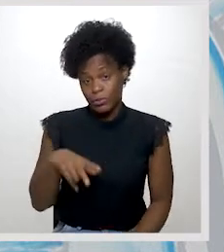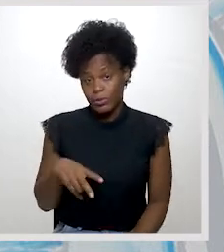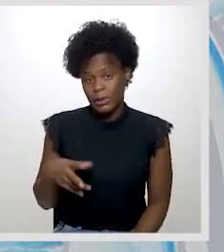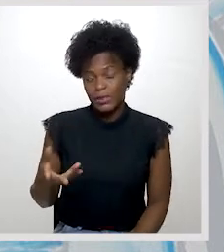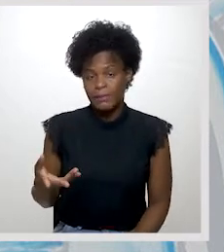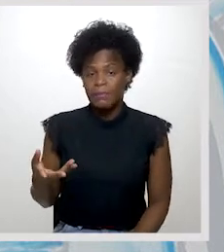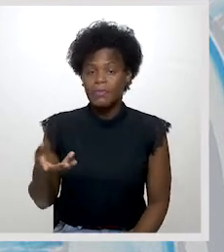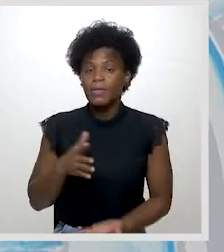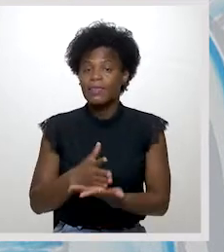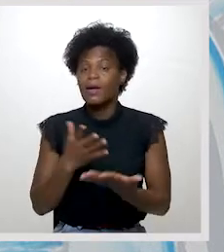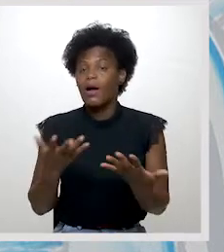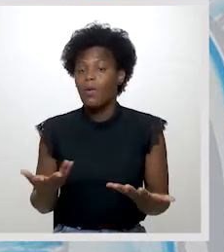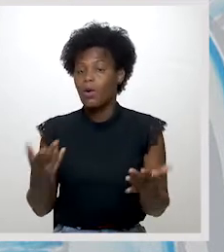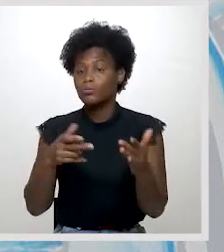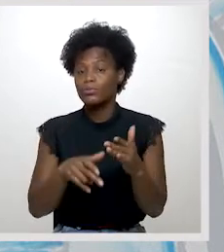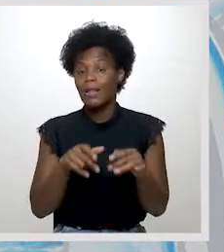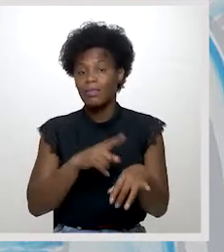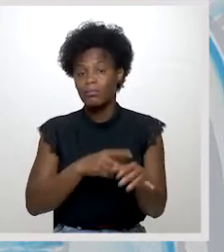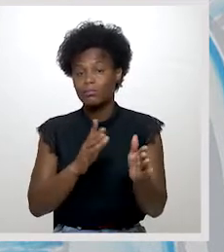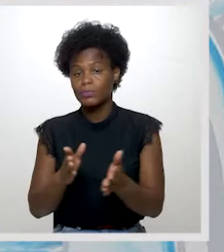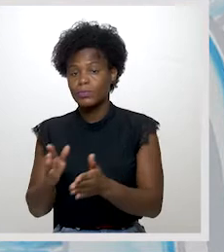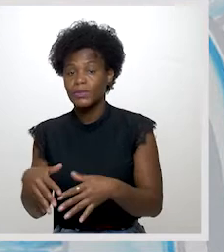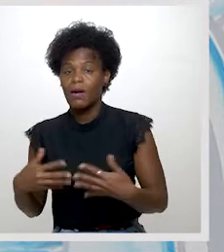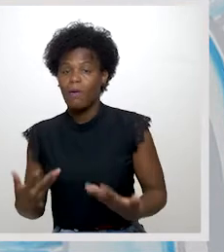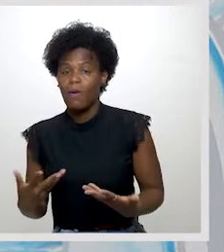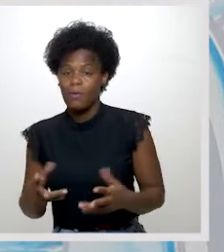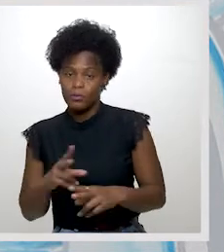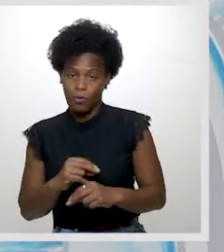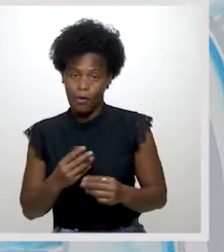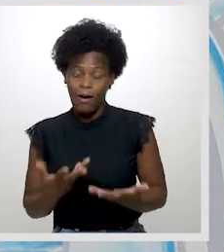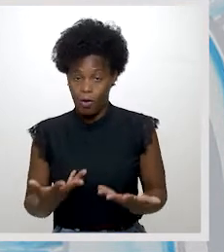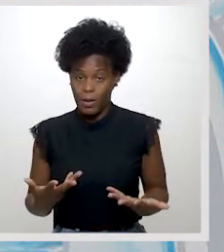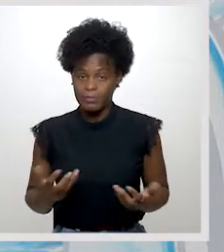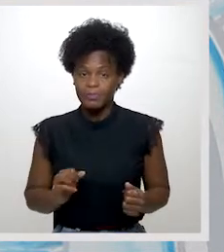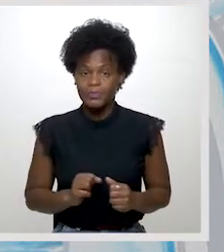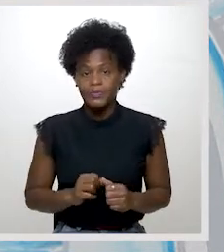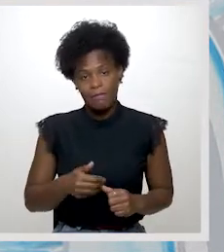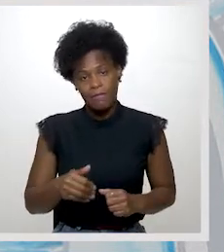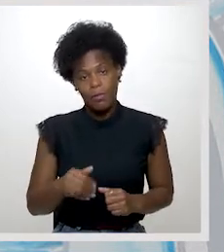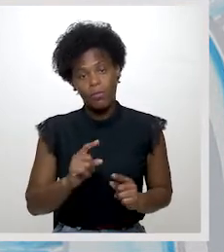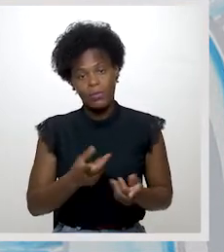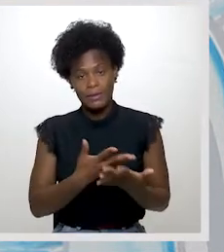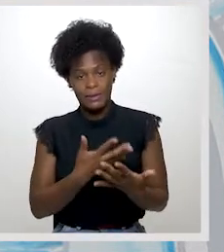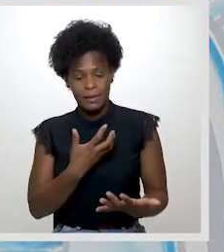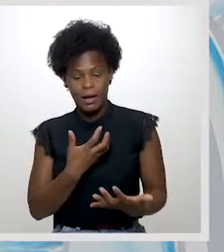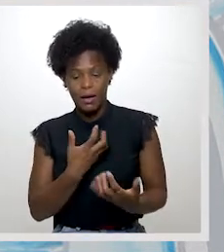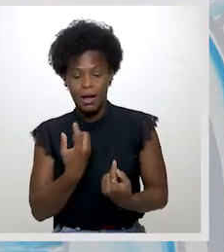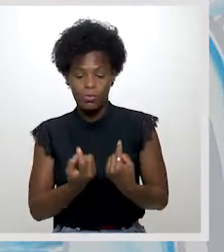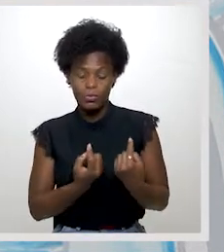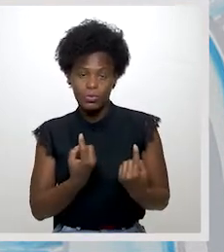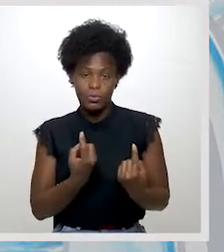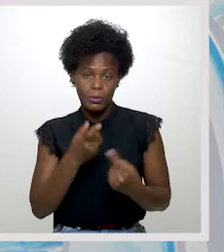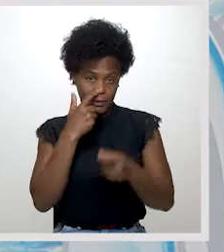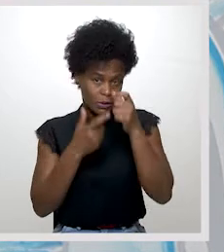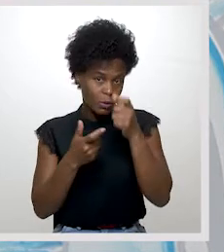literatura portuguesa, até chegarmos ao período atual recente. Vamos começando destacando